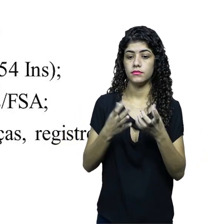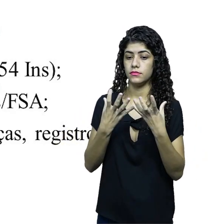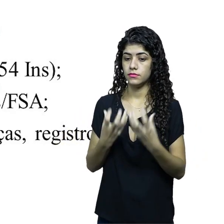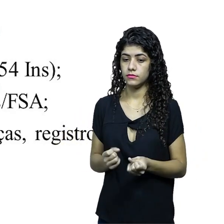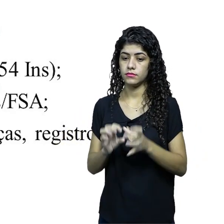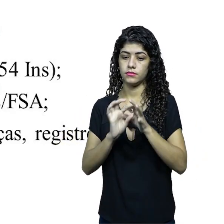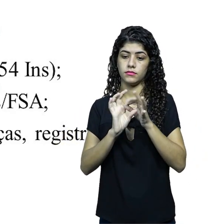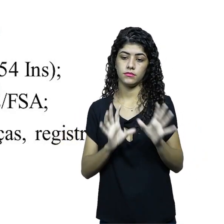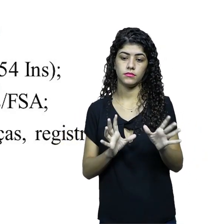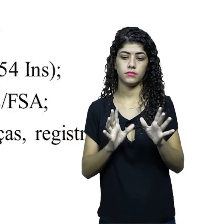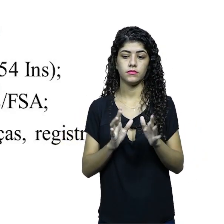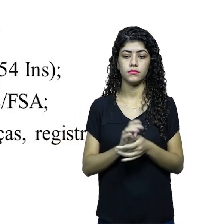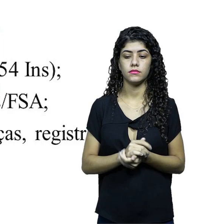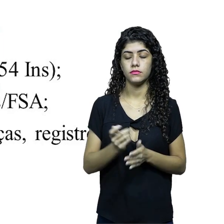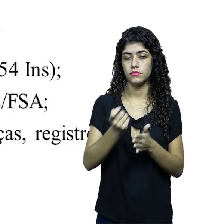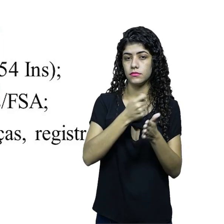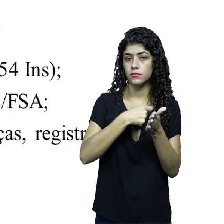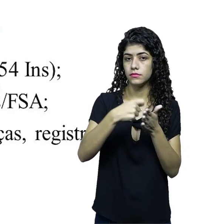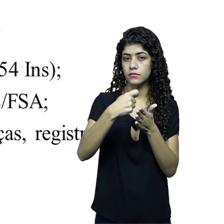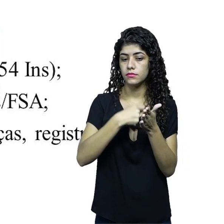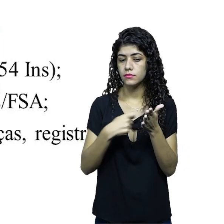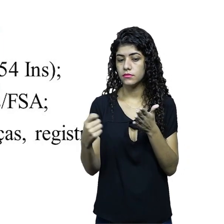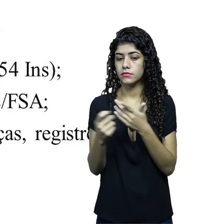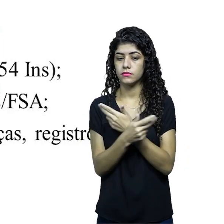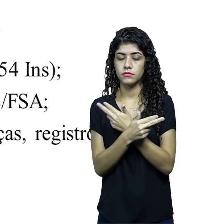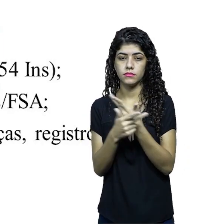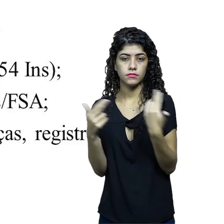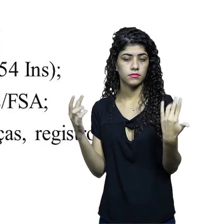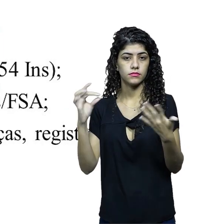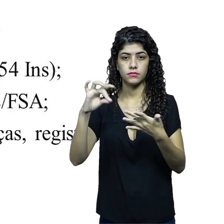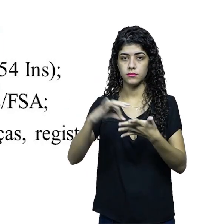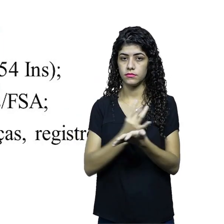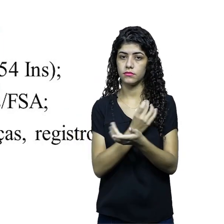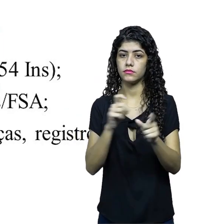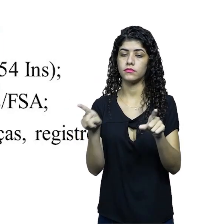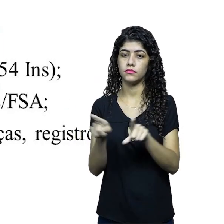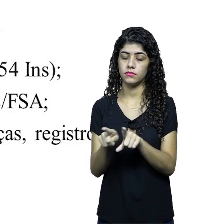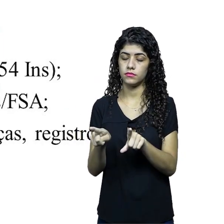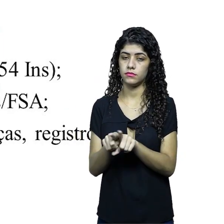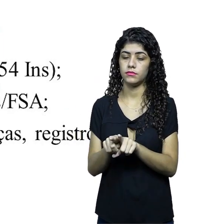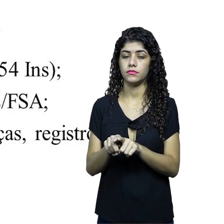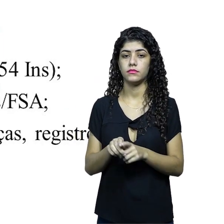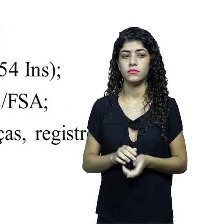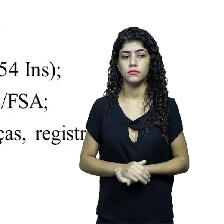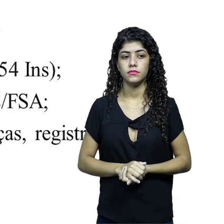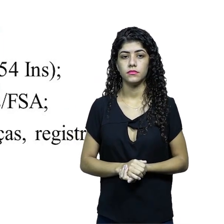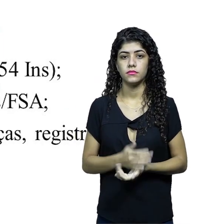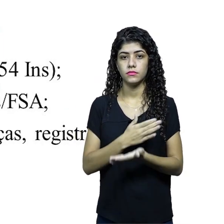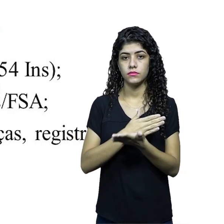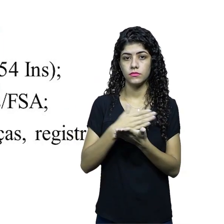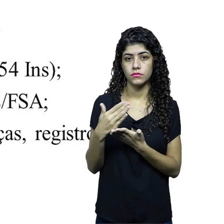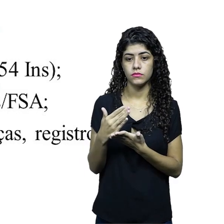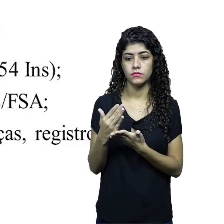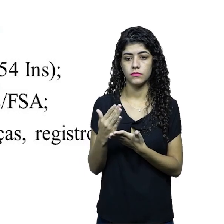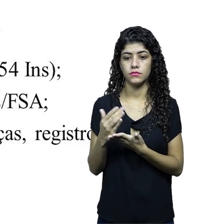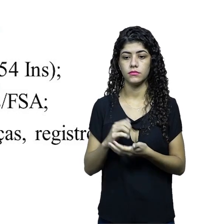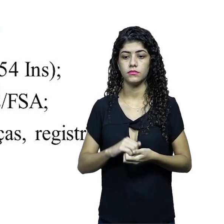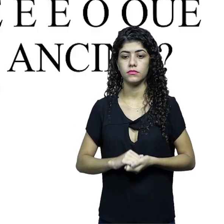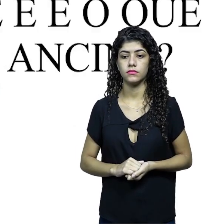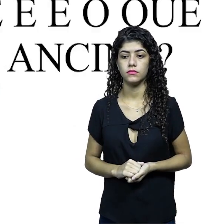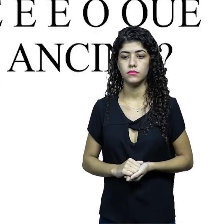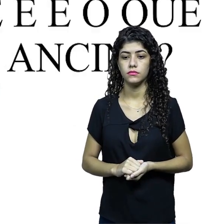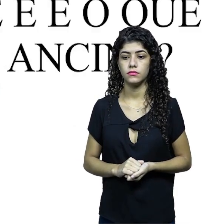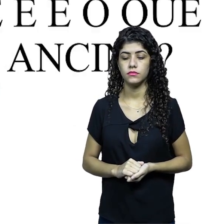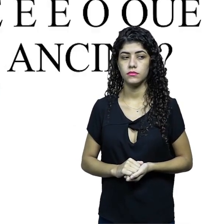necessidade de autorizações, sessões, licenças, registros e etc. Isso desde a sua